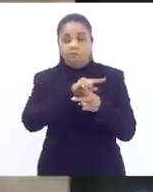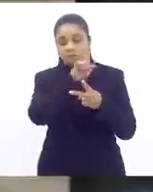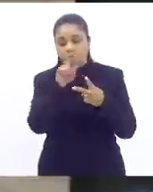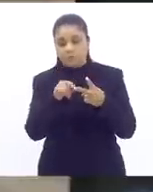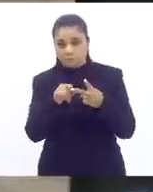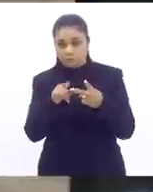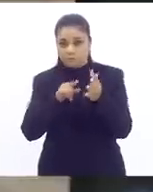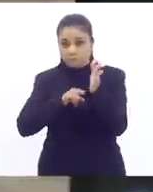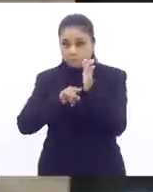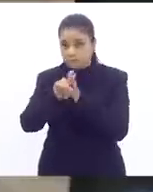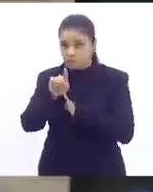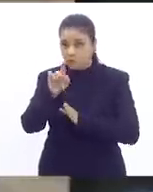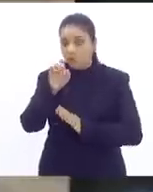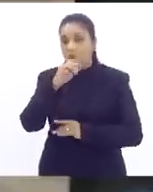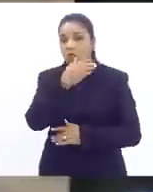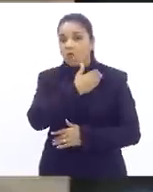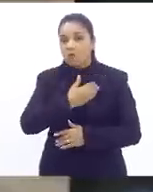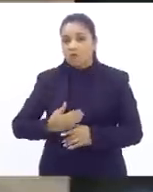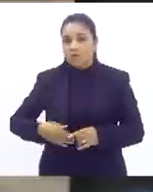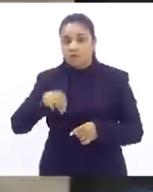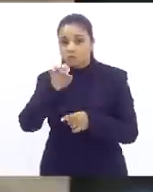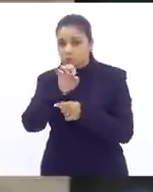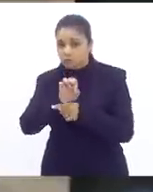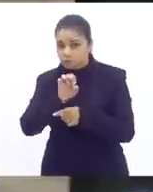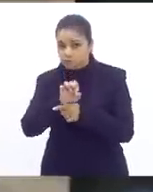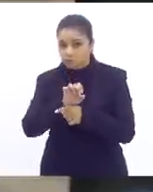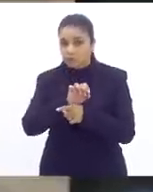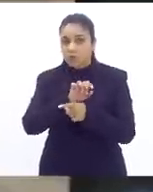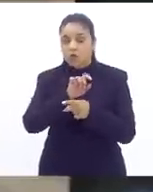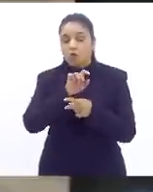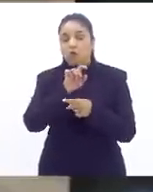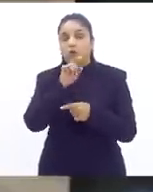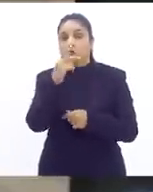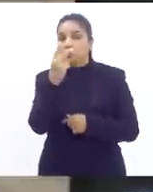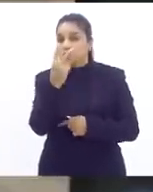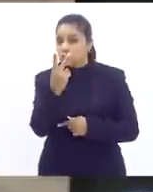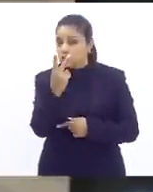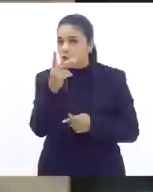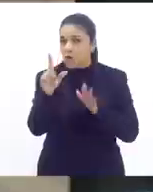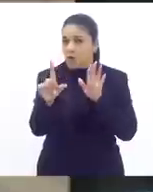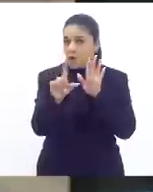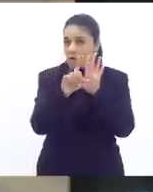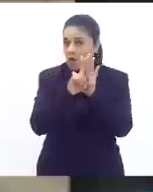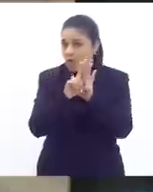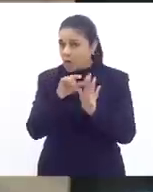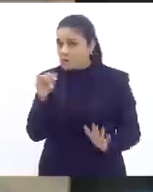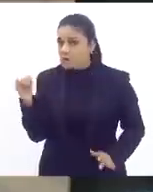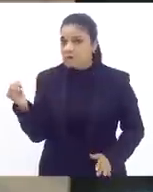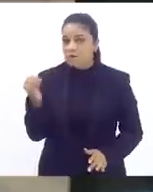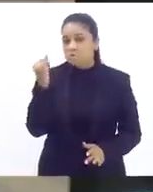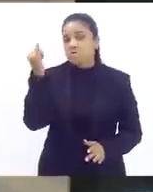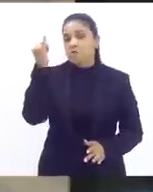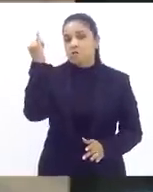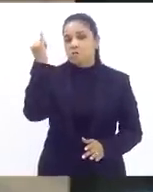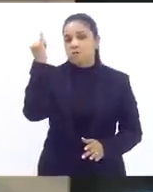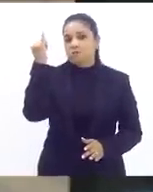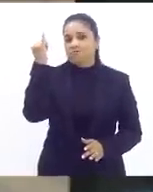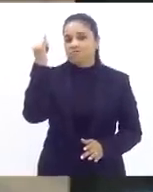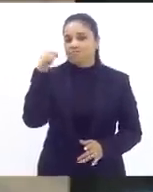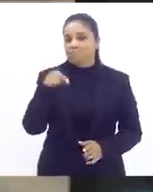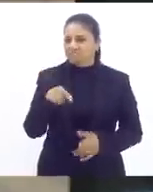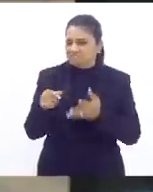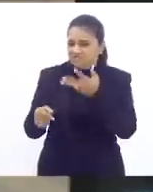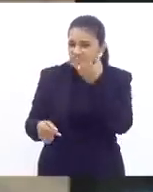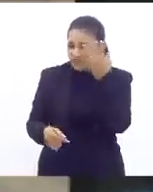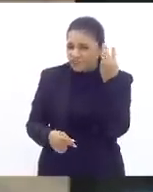representante do governo do estado onde nós temos aí duas leis muito importante que foram ou estão sendo esquecidas